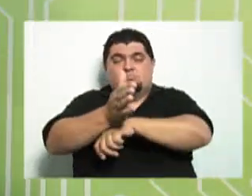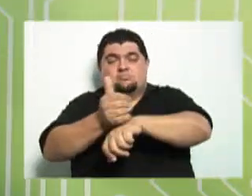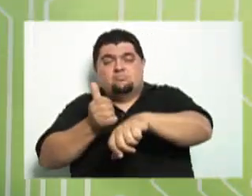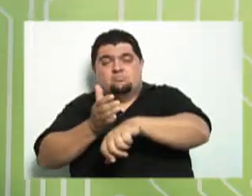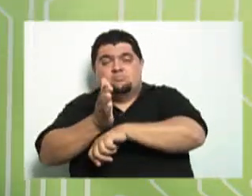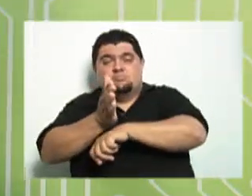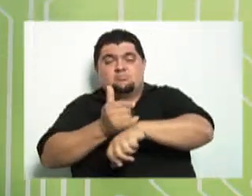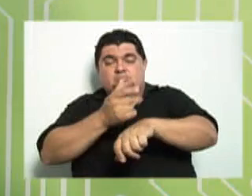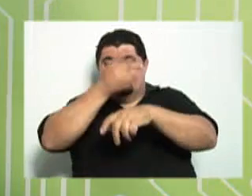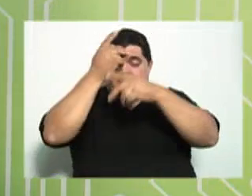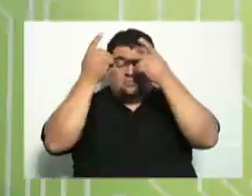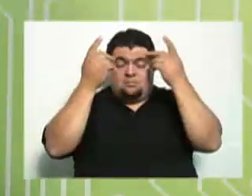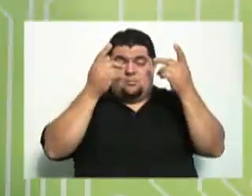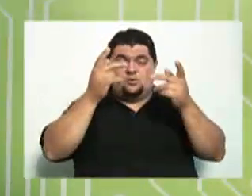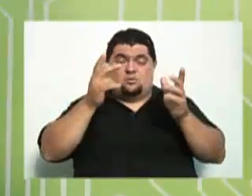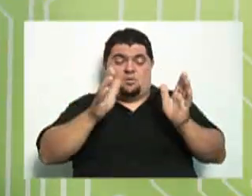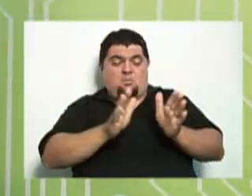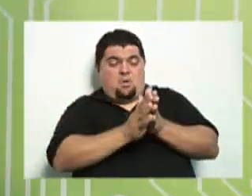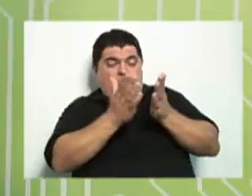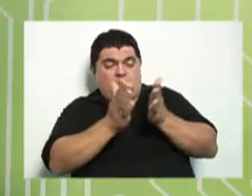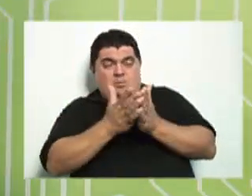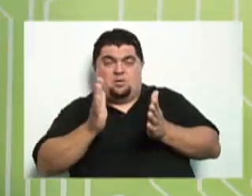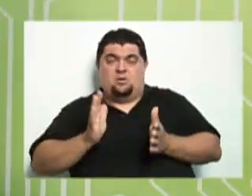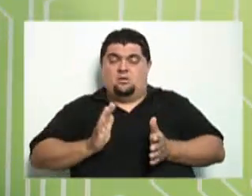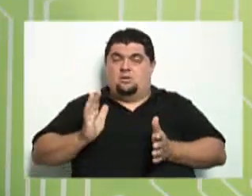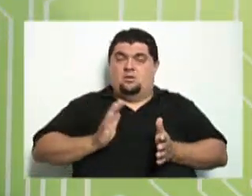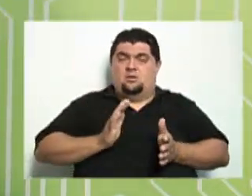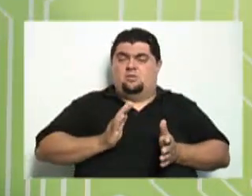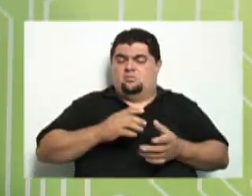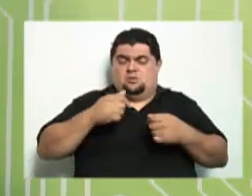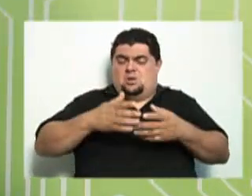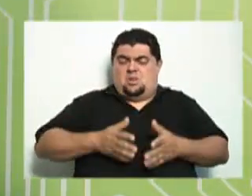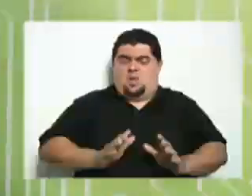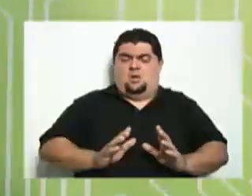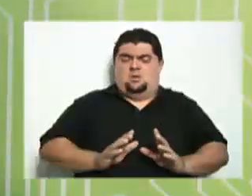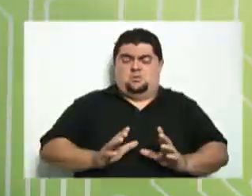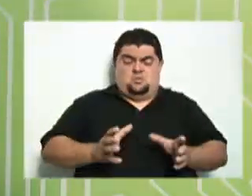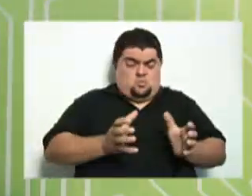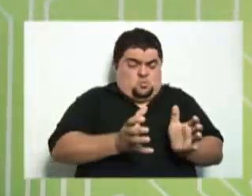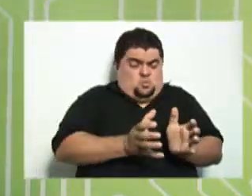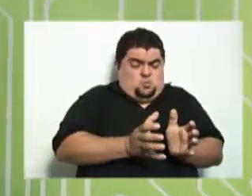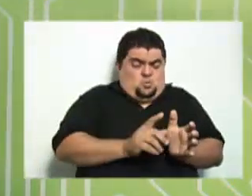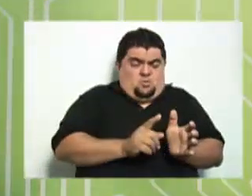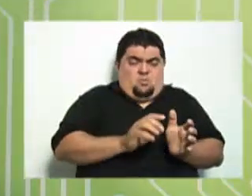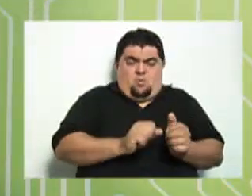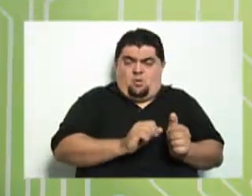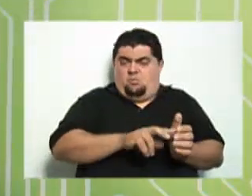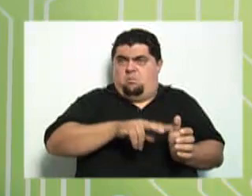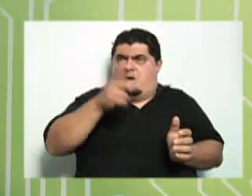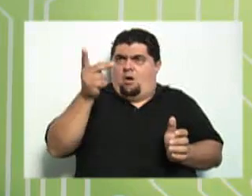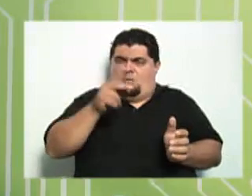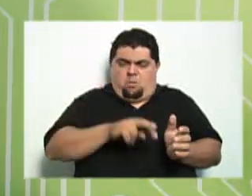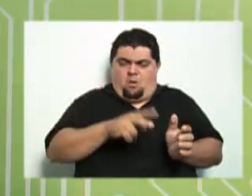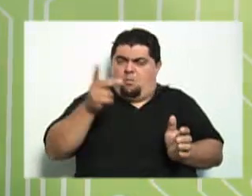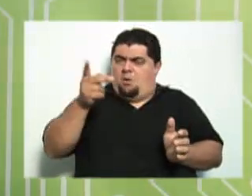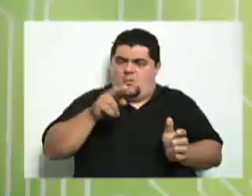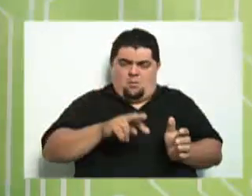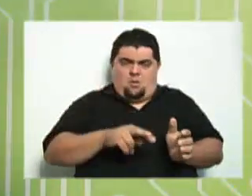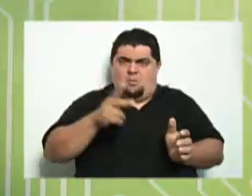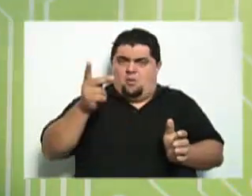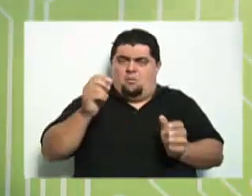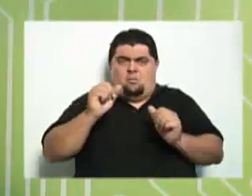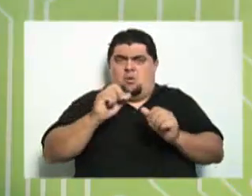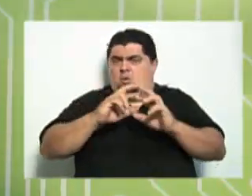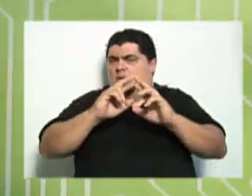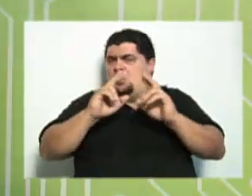é possível uma pessoa, independente da sua nascença, a conquista de melhores patamares de renda na sua vida adulta, à medida que essa